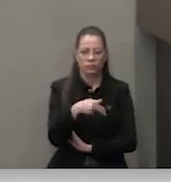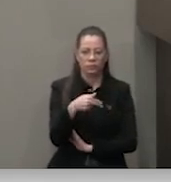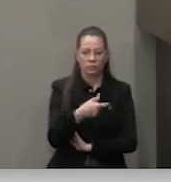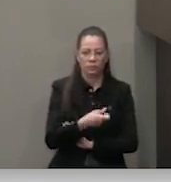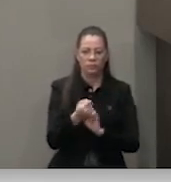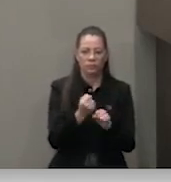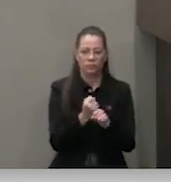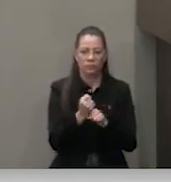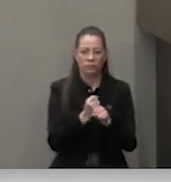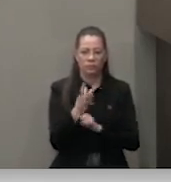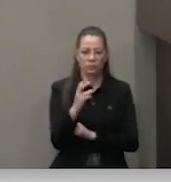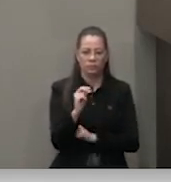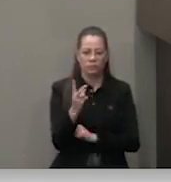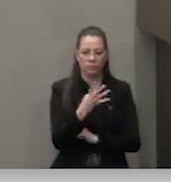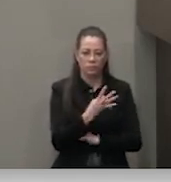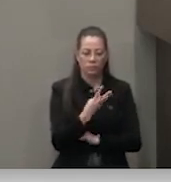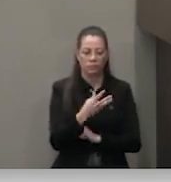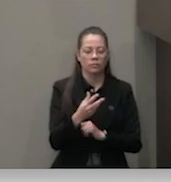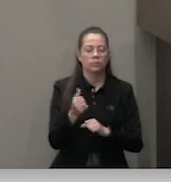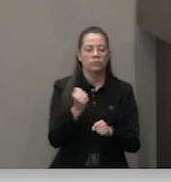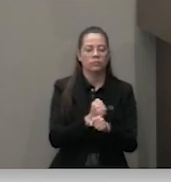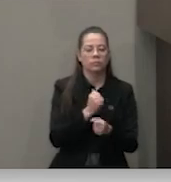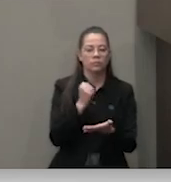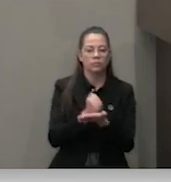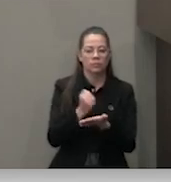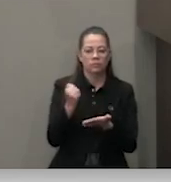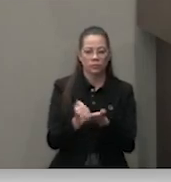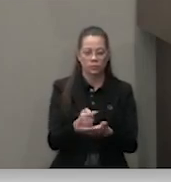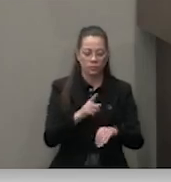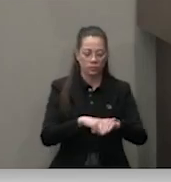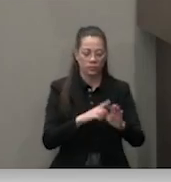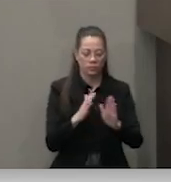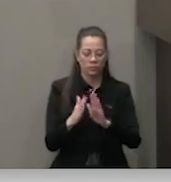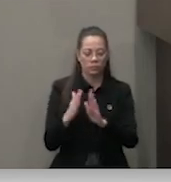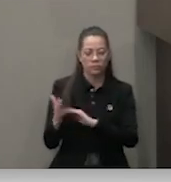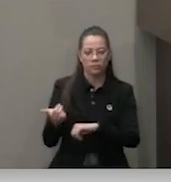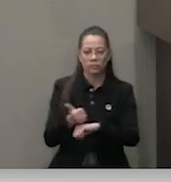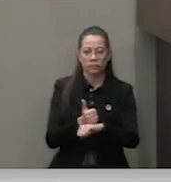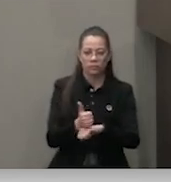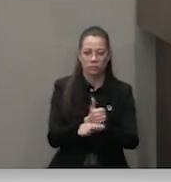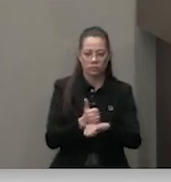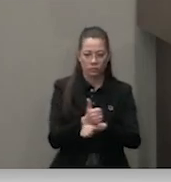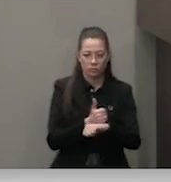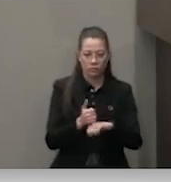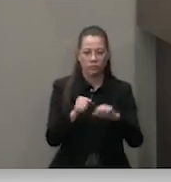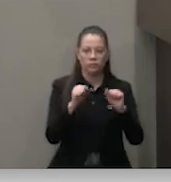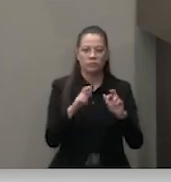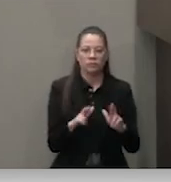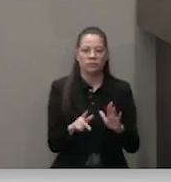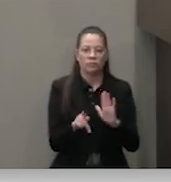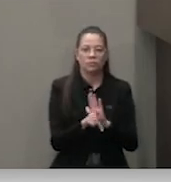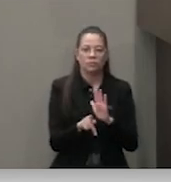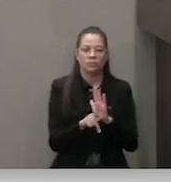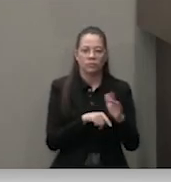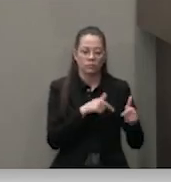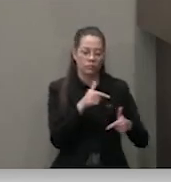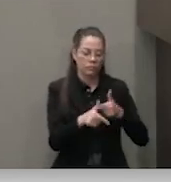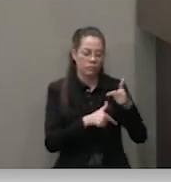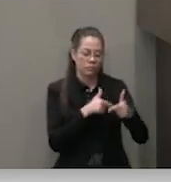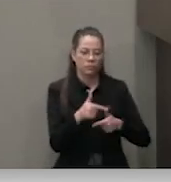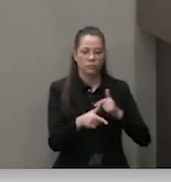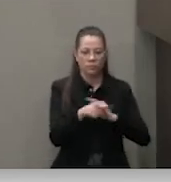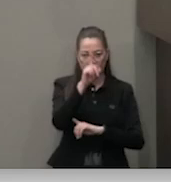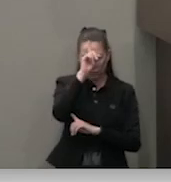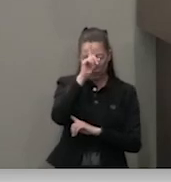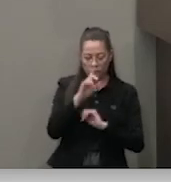2023 que dispõe sobre a contratação por tempo determinado de profissionais indispensáveis para a prestação do serviço no